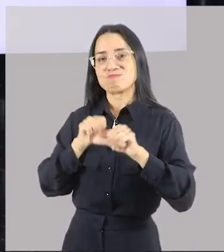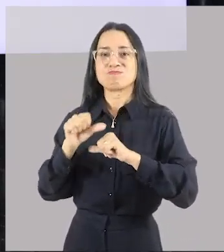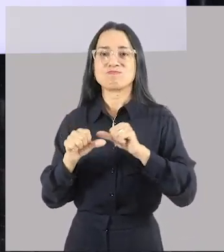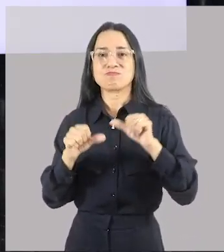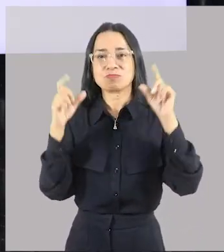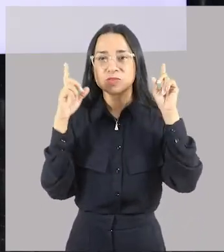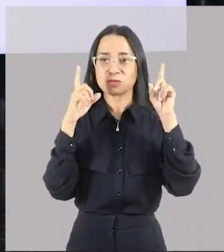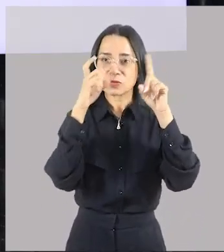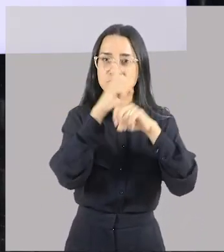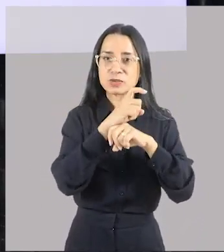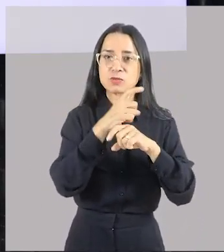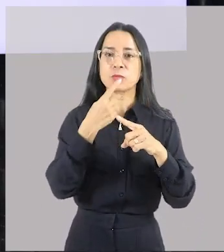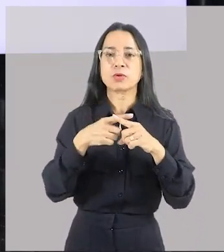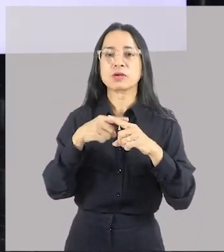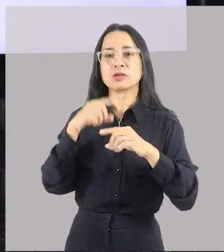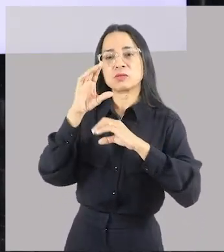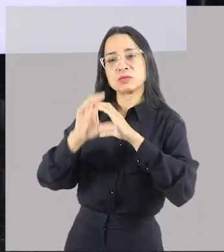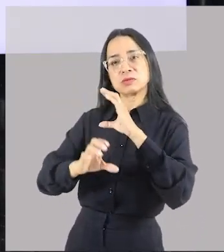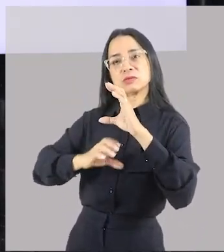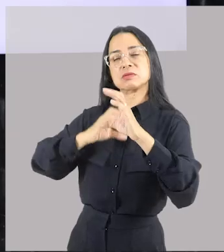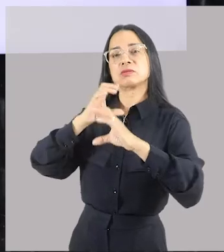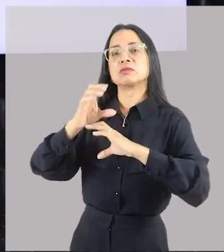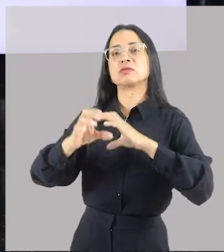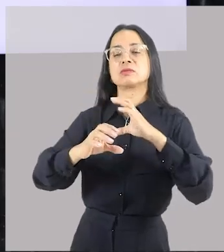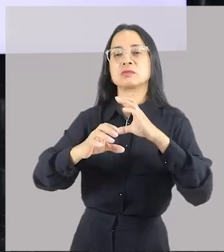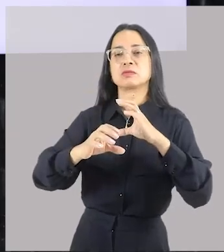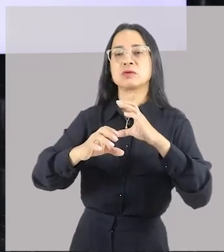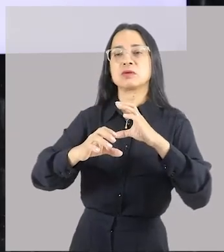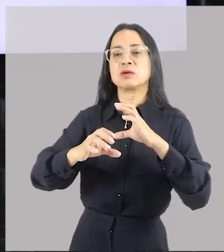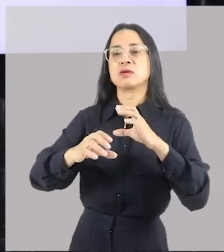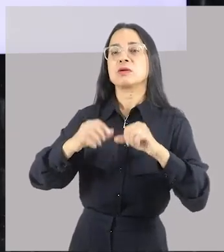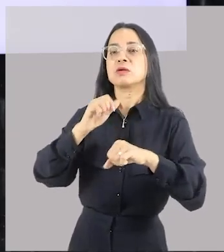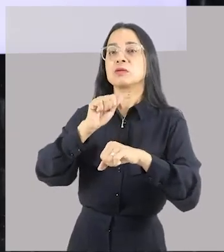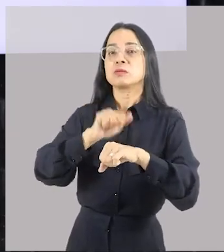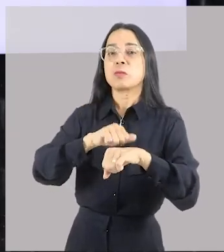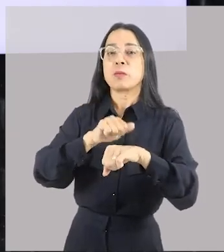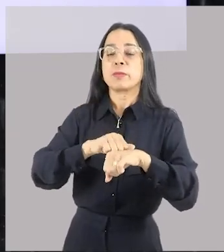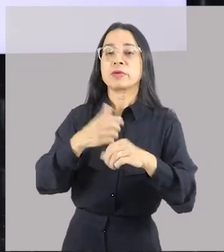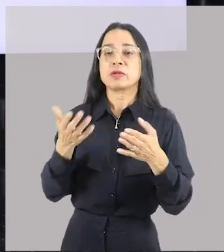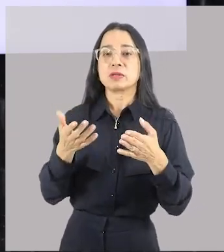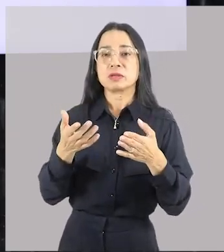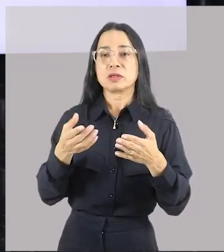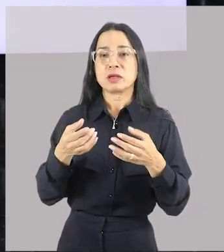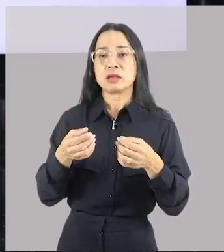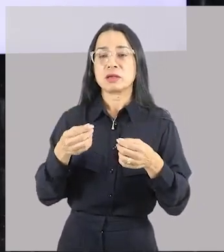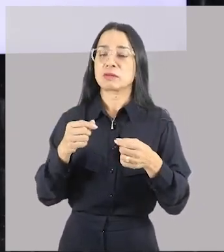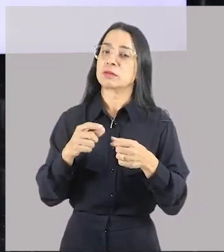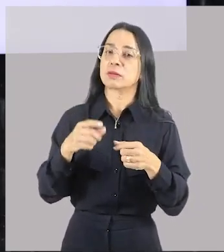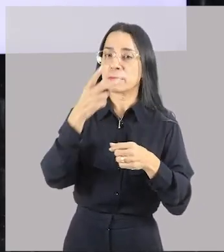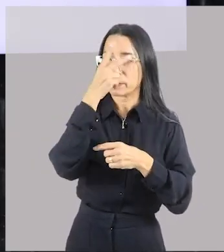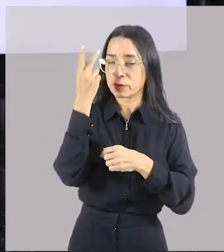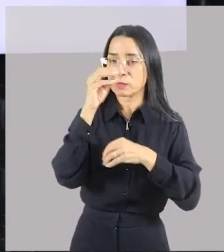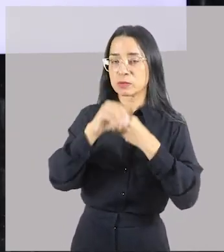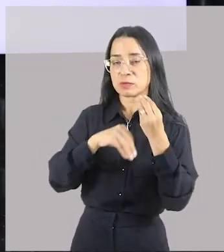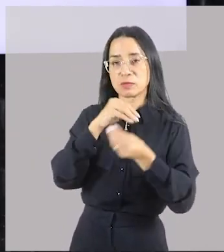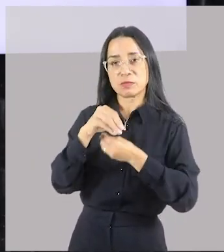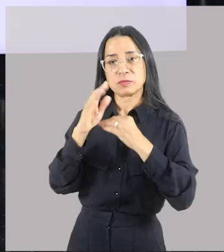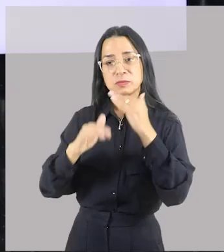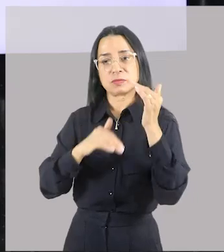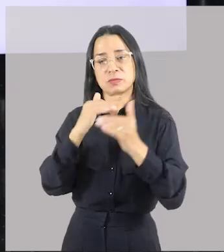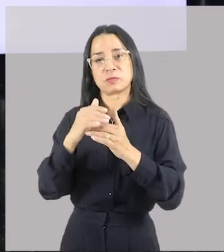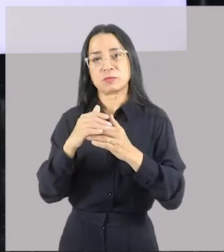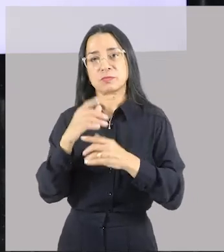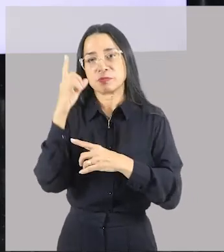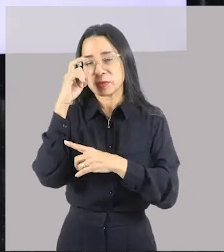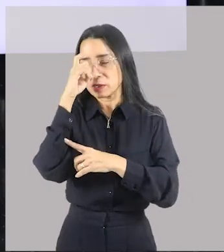um ciclo de pobreza onde essa pessoa está envolta, está envolvida nesse processo, né? Então fica difícil alcançar